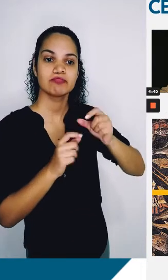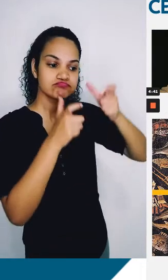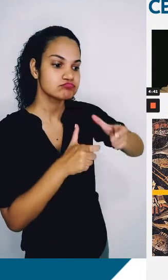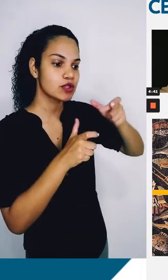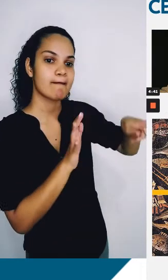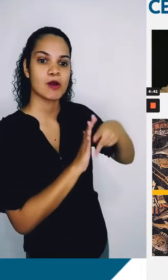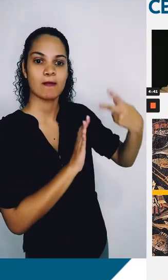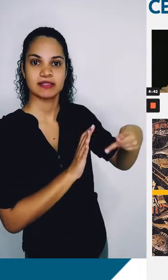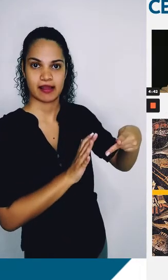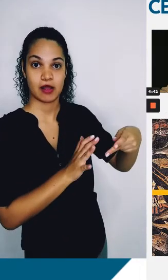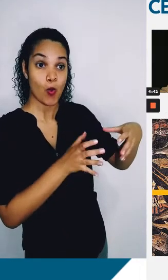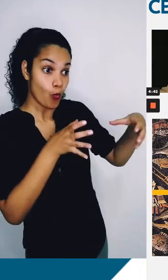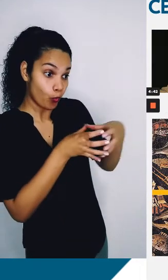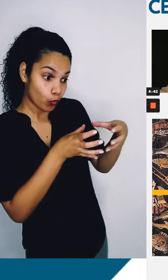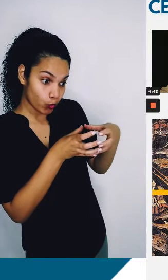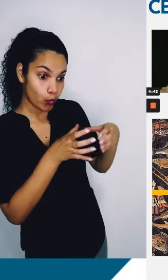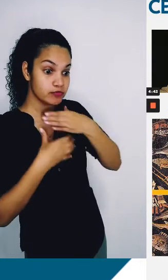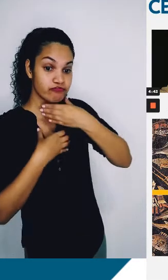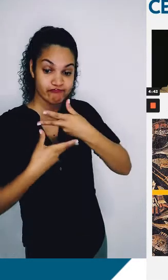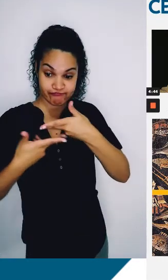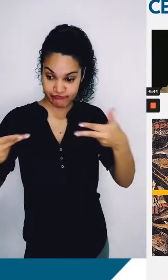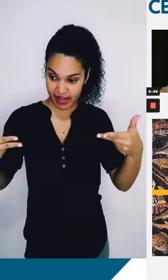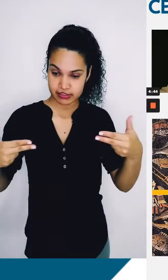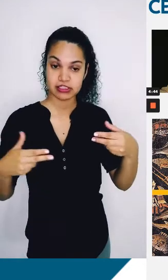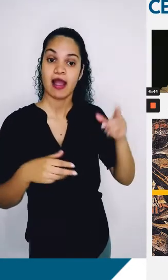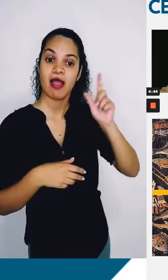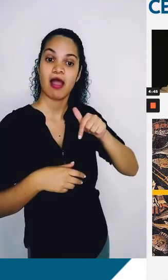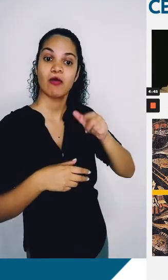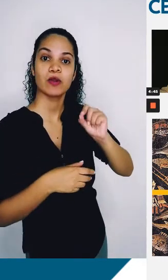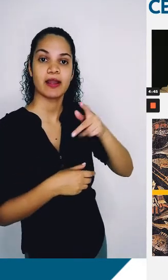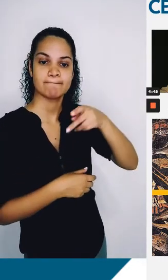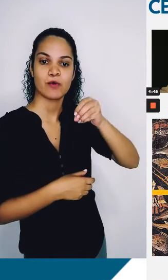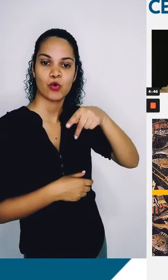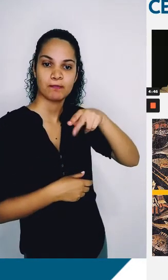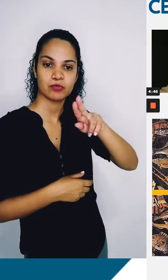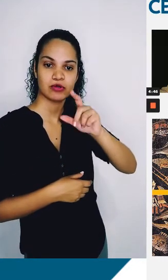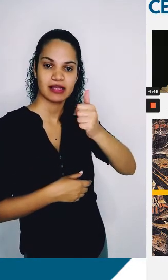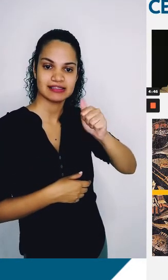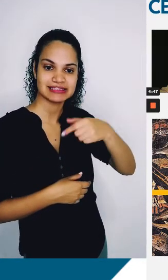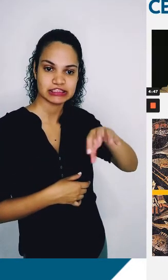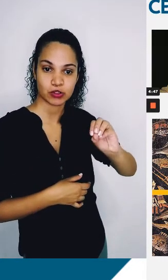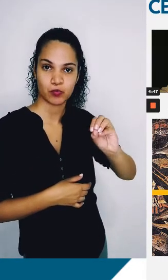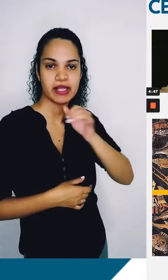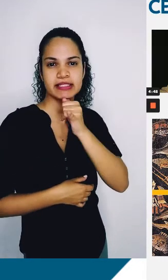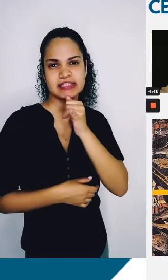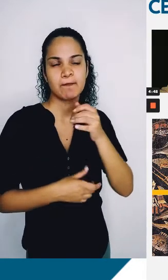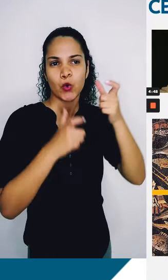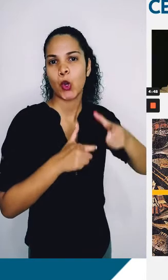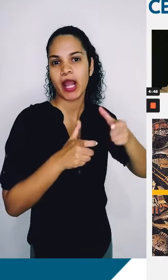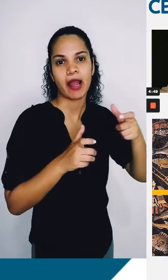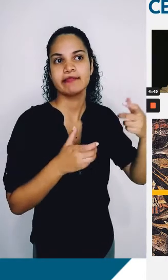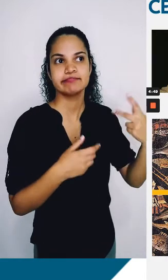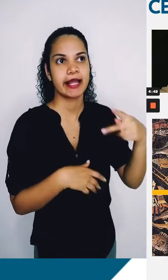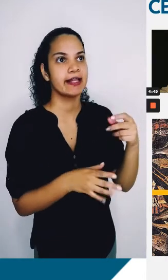habitat. Nós podemos pensar o habitat savana, e dentro de uma savana africana, como por exemplo a